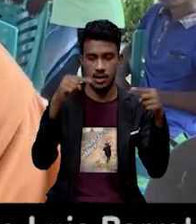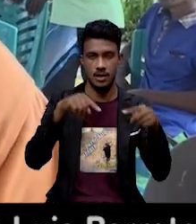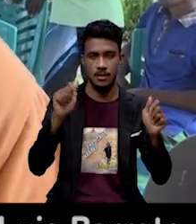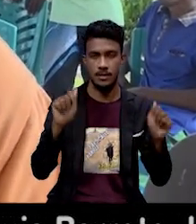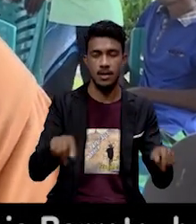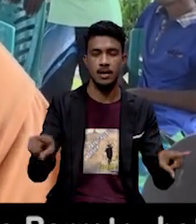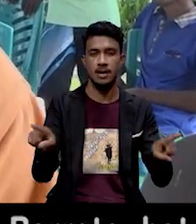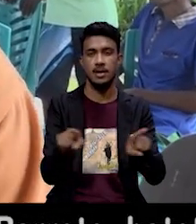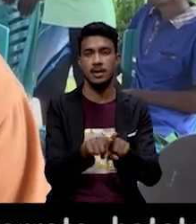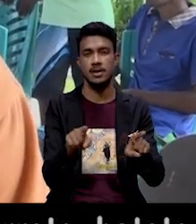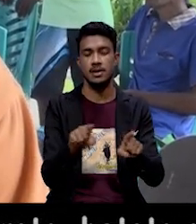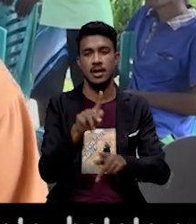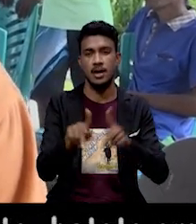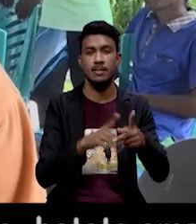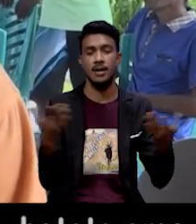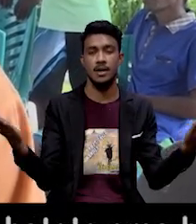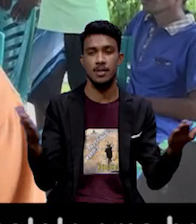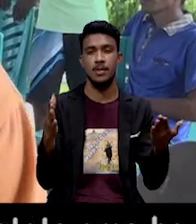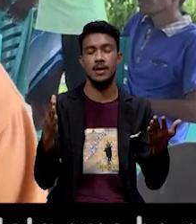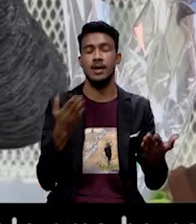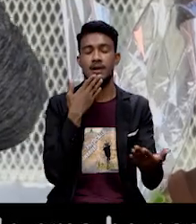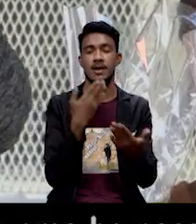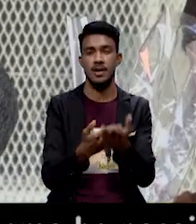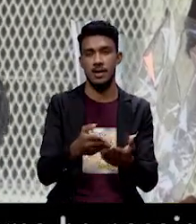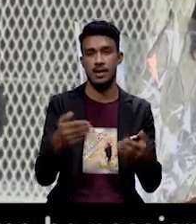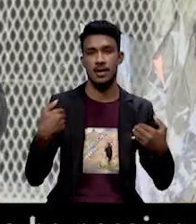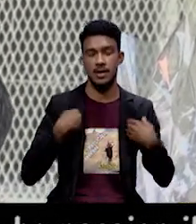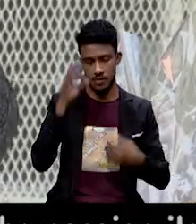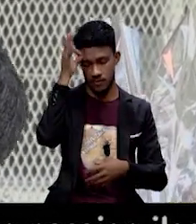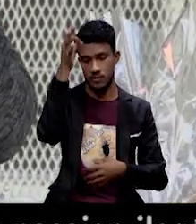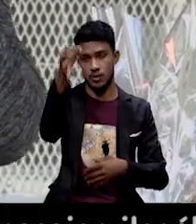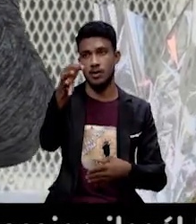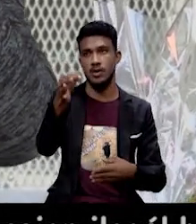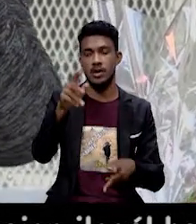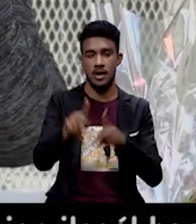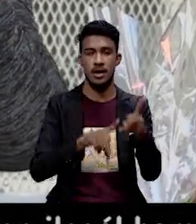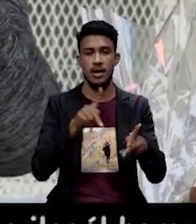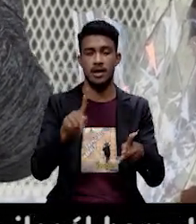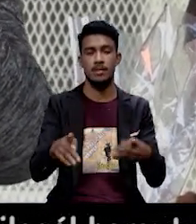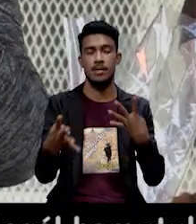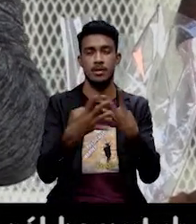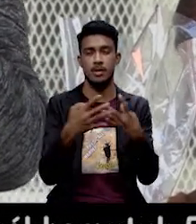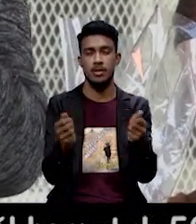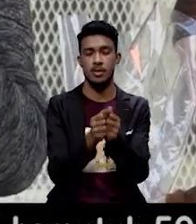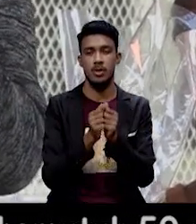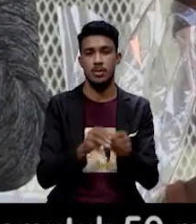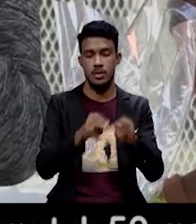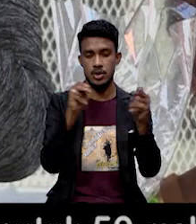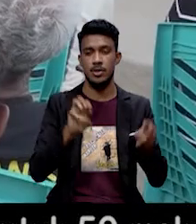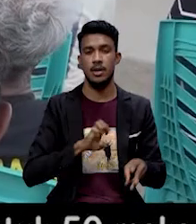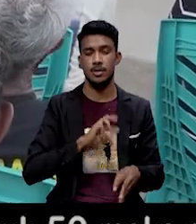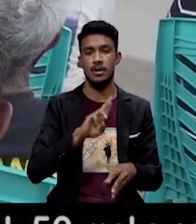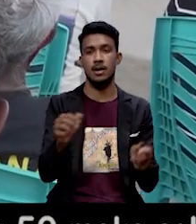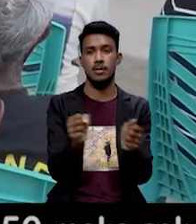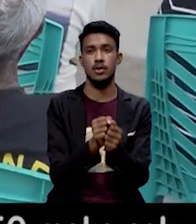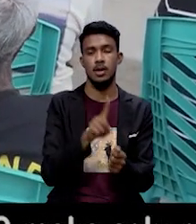sair, a comunidade não é, mas a dia e a futuro. Total prisioneiro e a prisão Glen no município Armera, motocatos